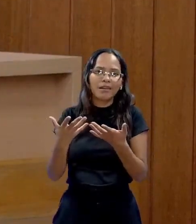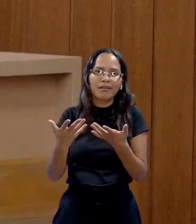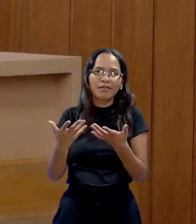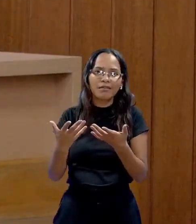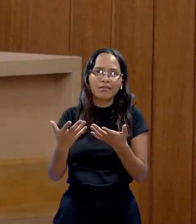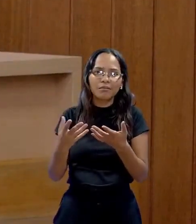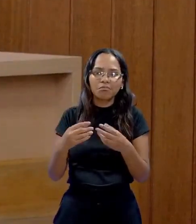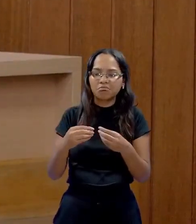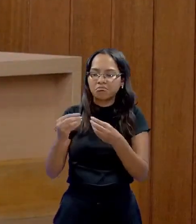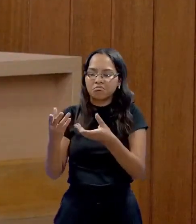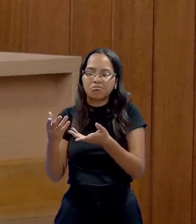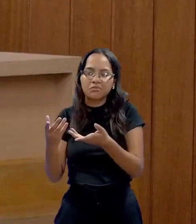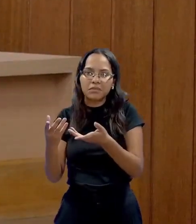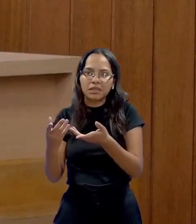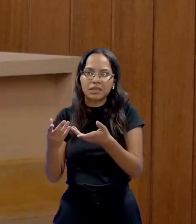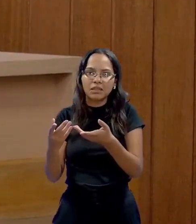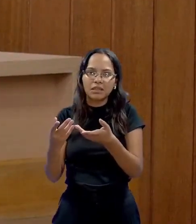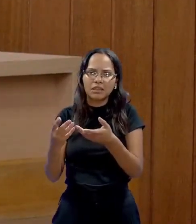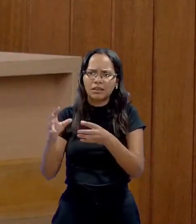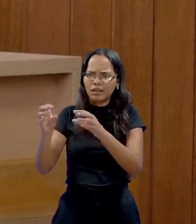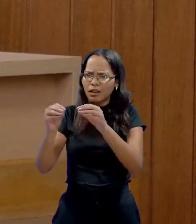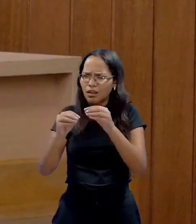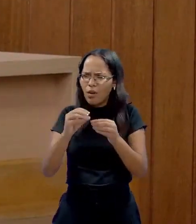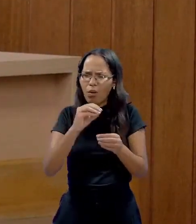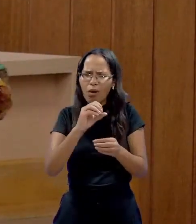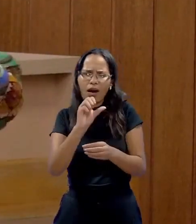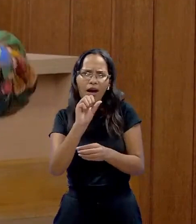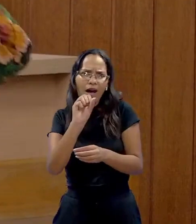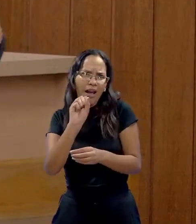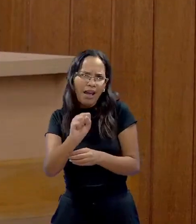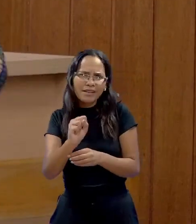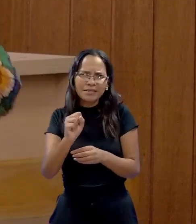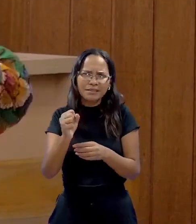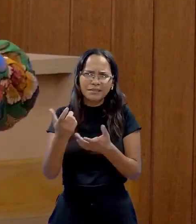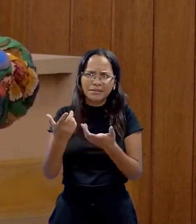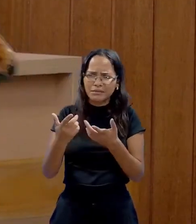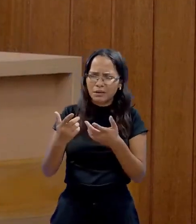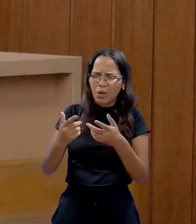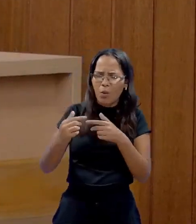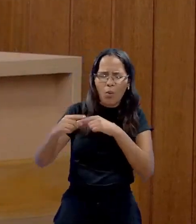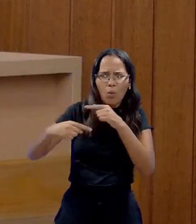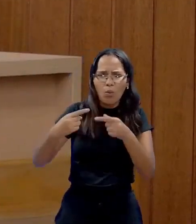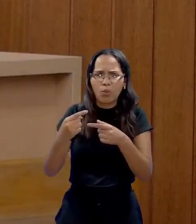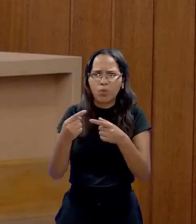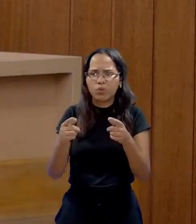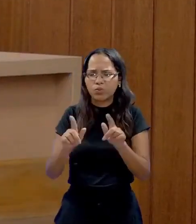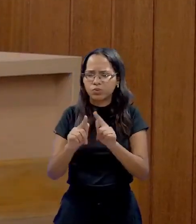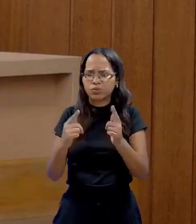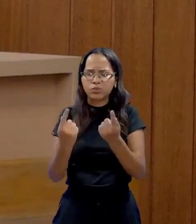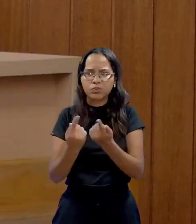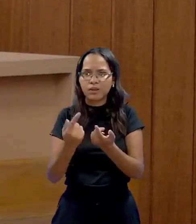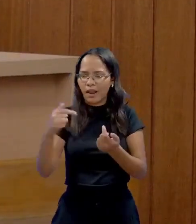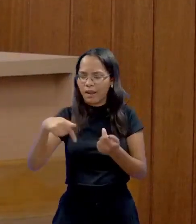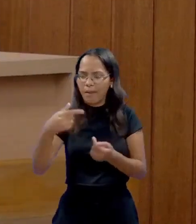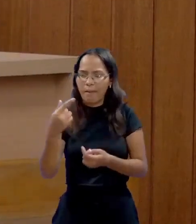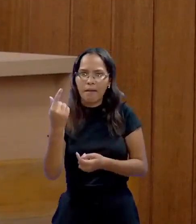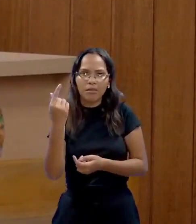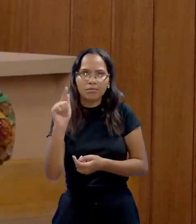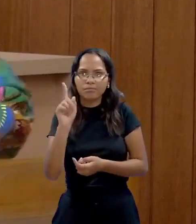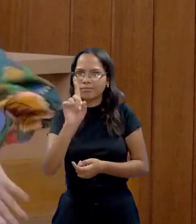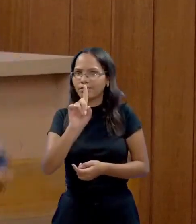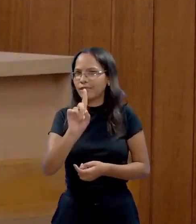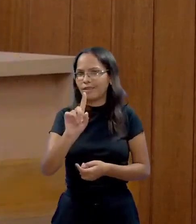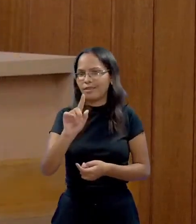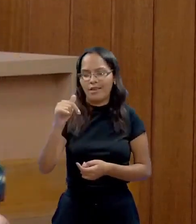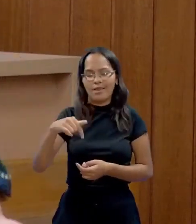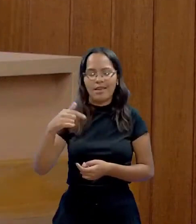Para trazer OS de procedência duvidosa aqui para Goiânia? Aqui não, presidente. Aqui tem povo na